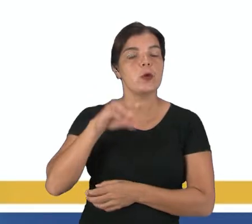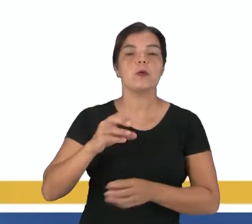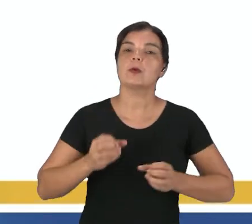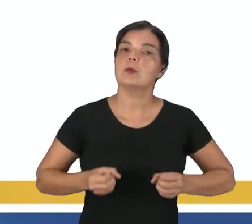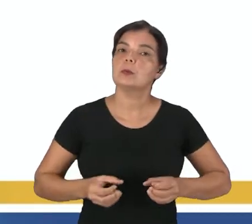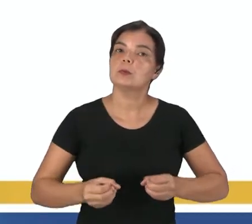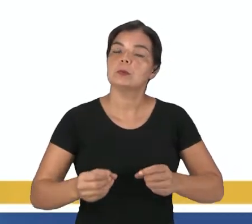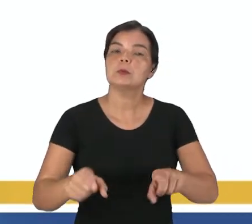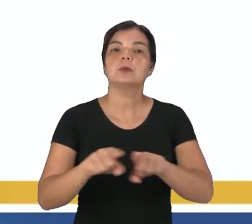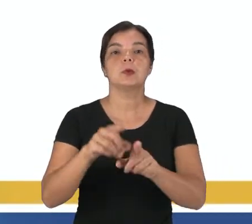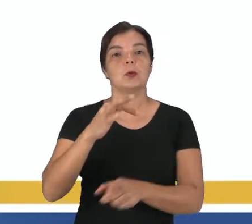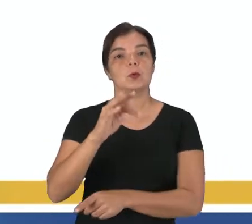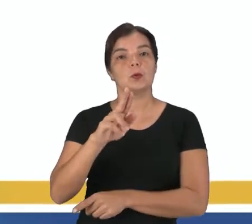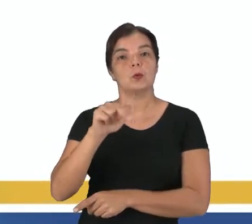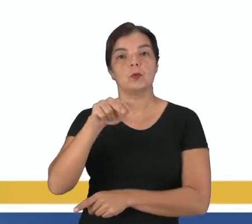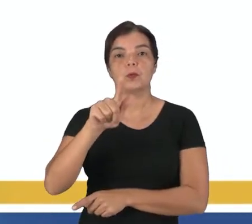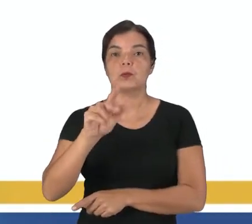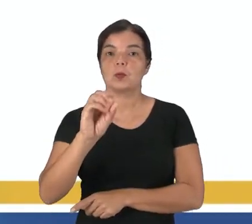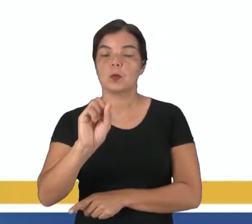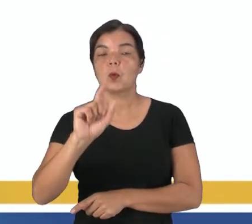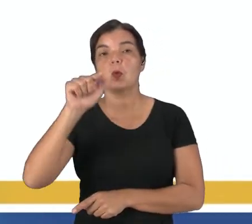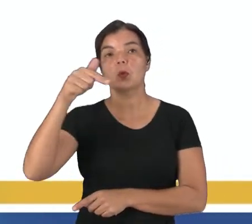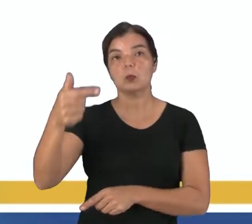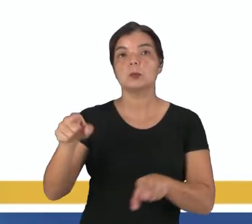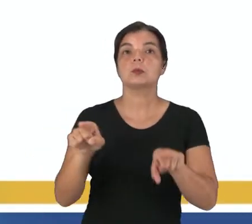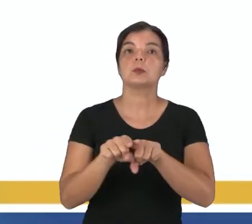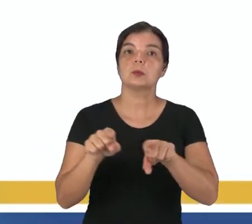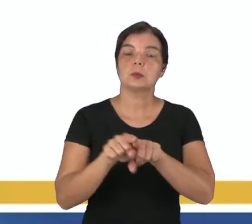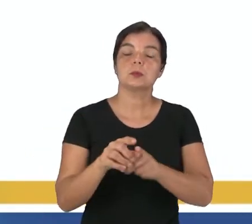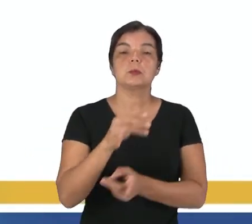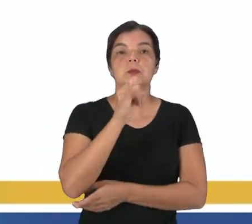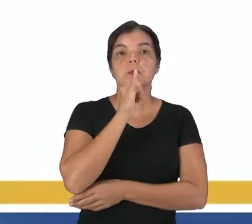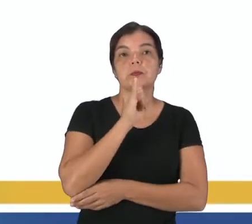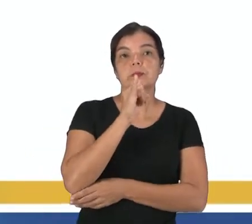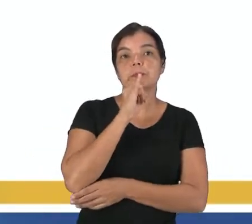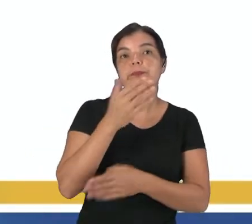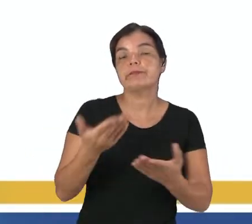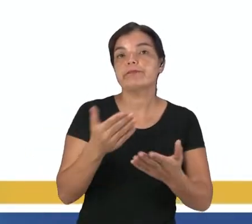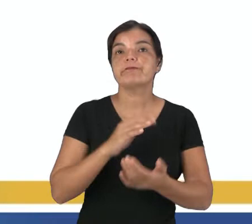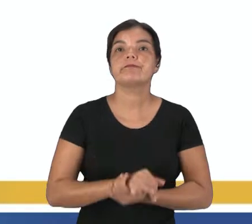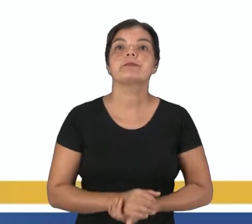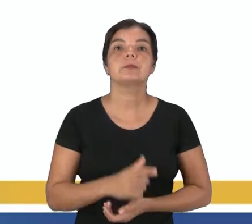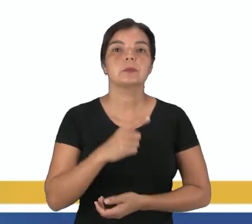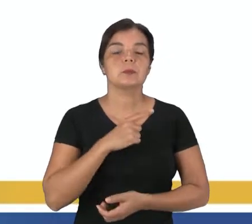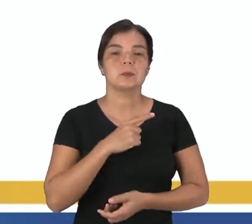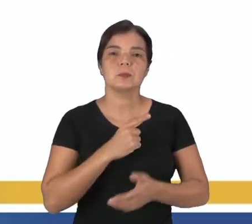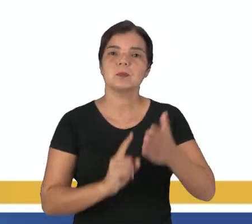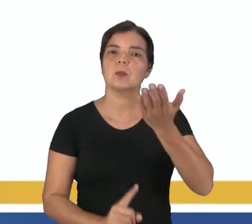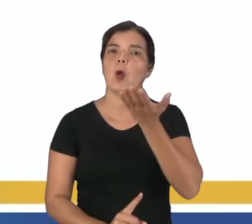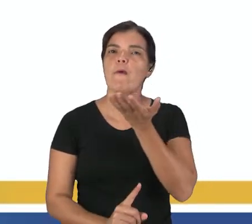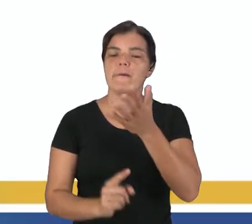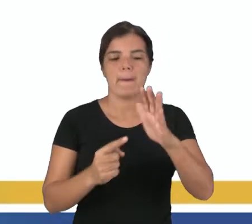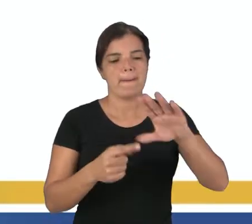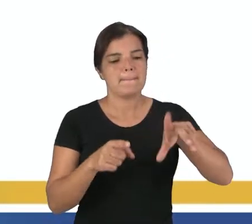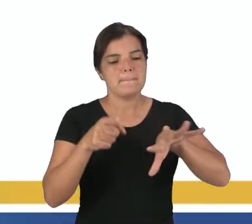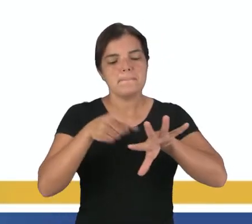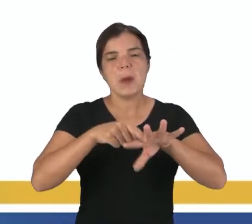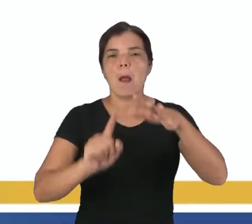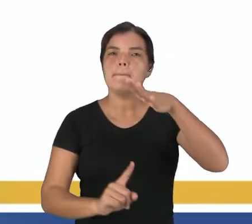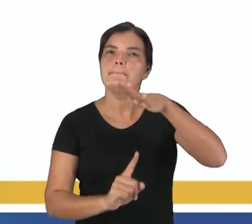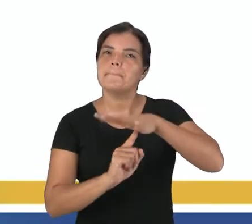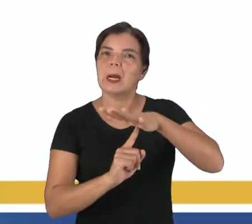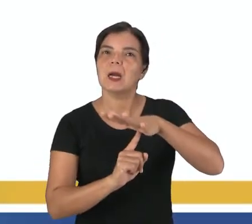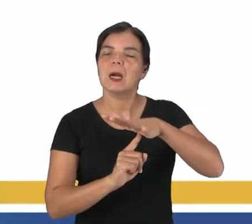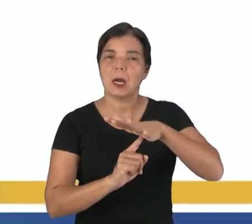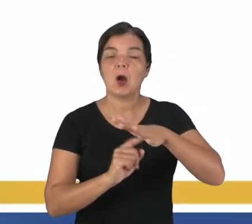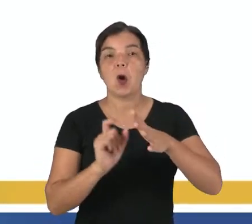bactérias, fungos, né? Entre outros. Ou até mesmo quando a gente, por exemplo, tem uma furada de prego ou